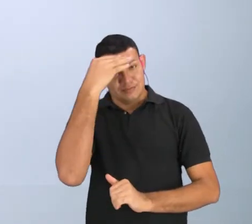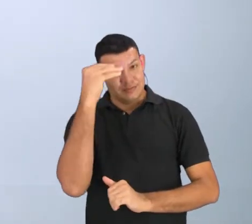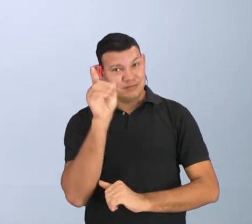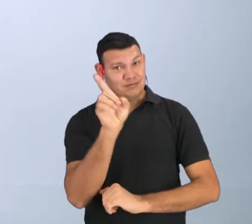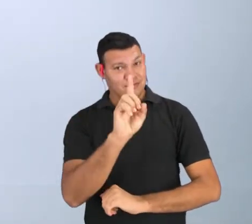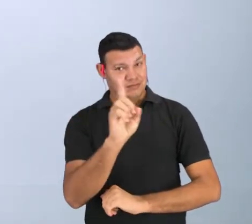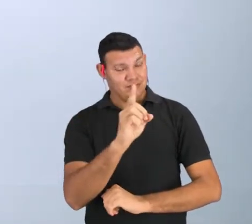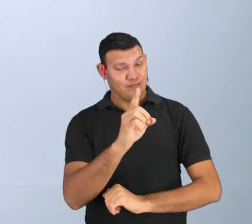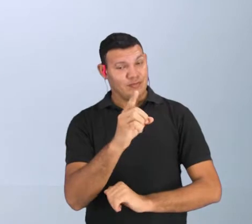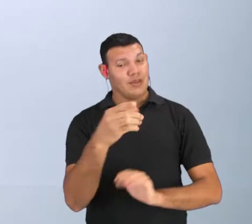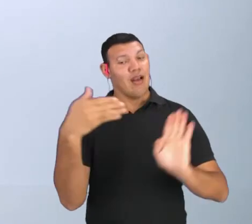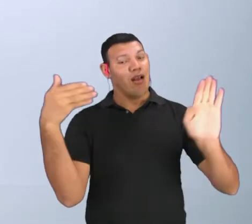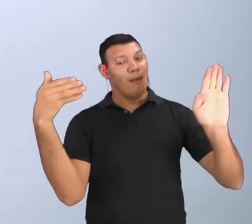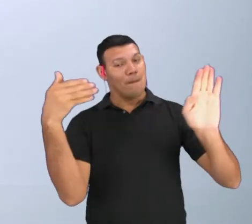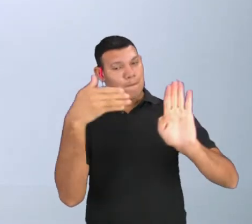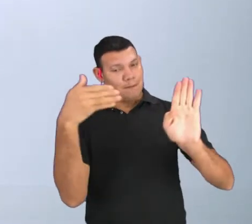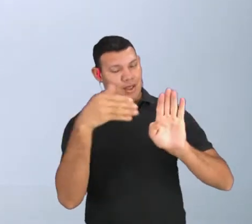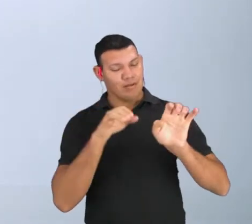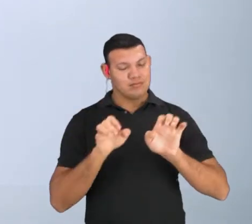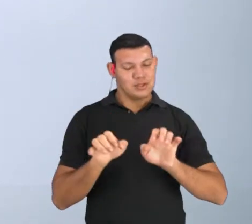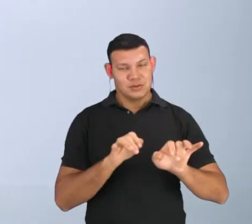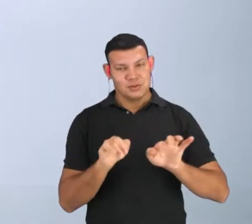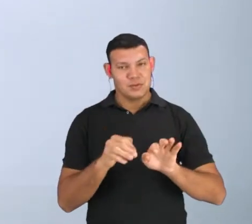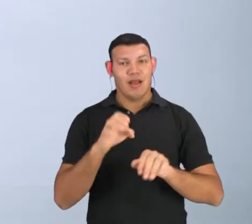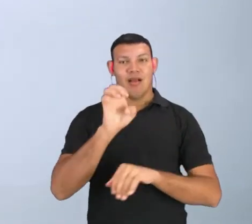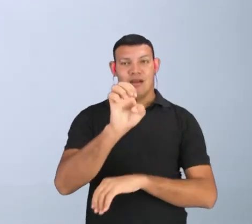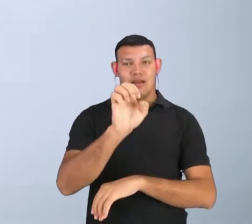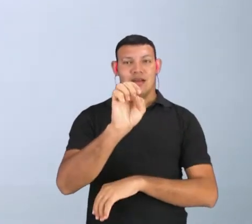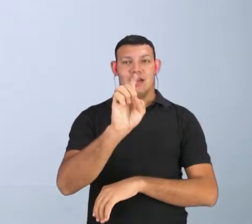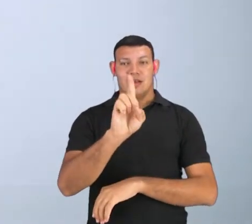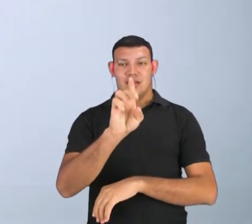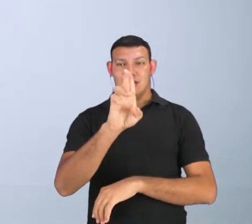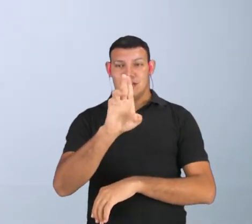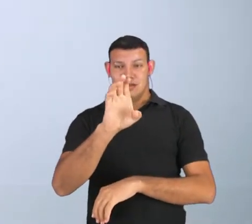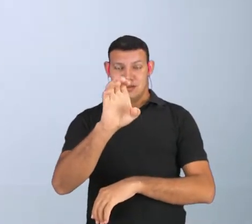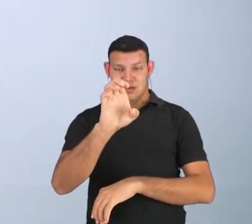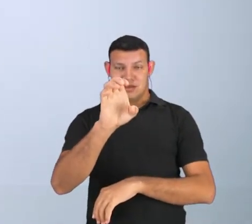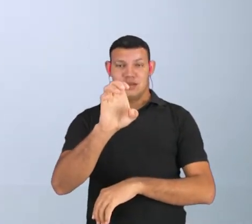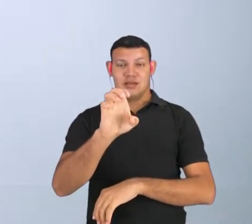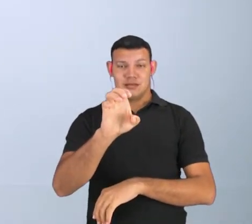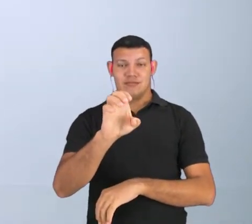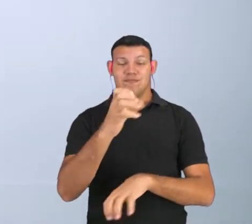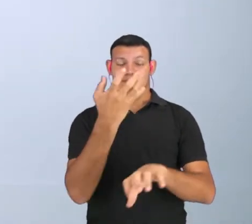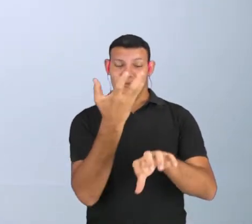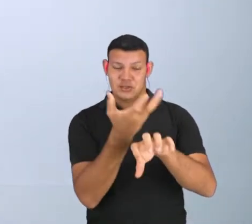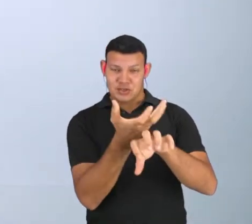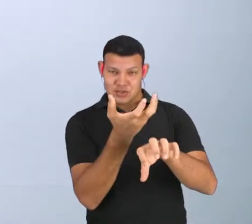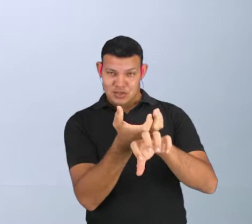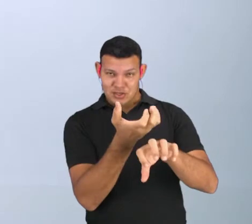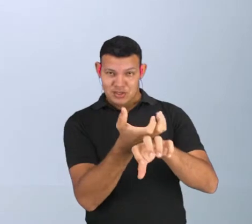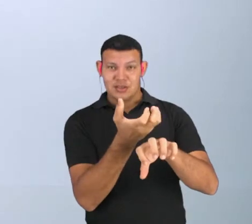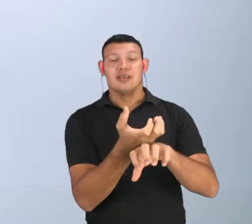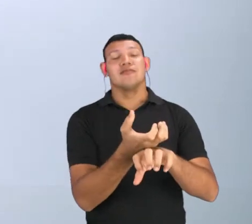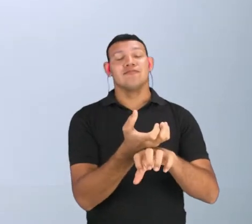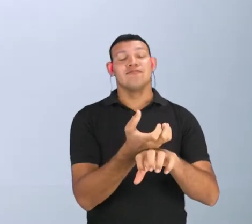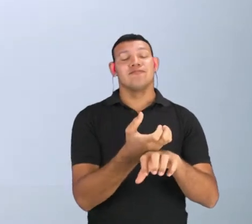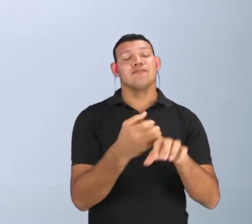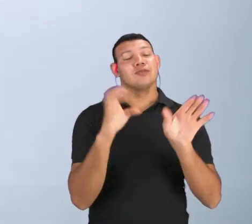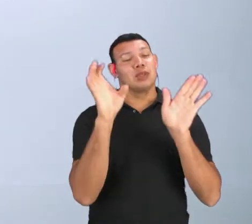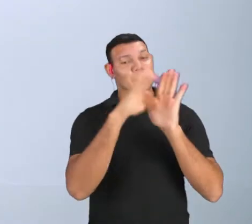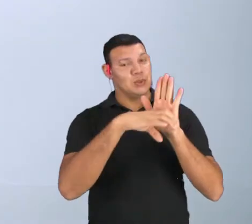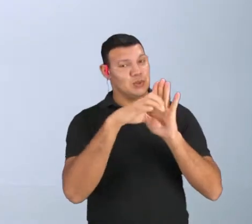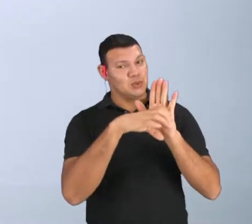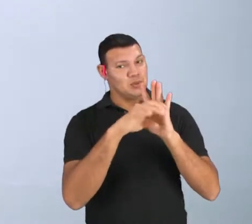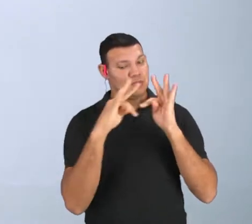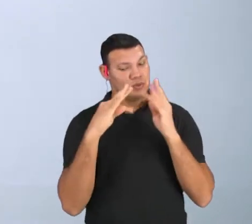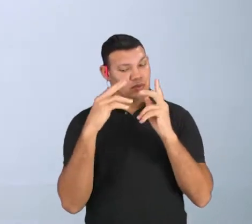depois acessar a plataforma Eduque, para vocês terem acesso a todas as aulas do ano que vocês estão estudando, do primeiro